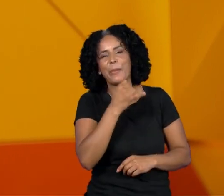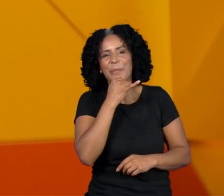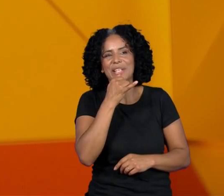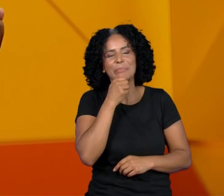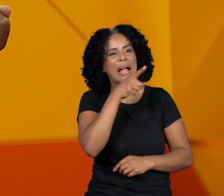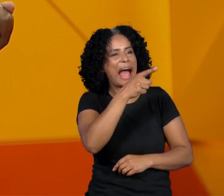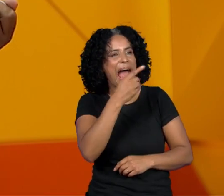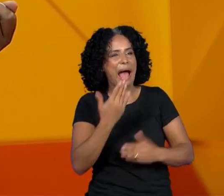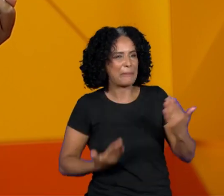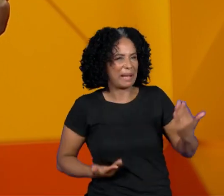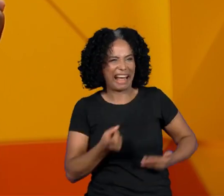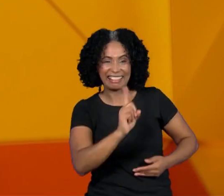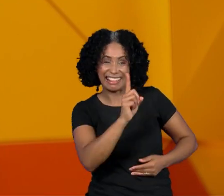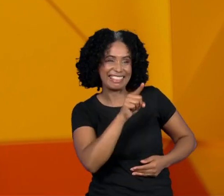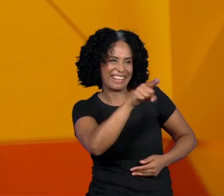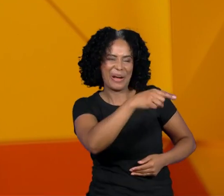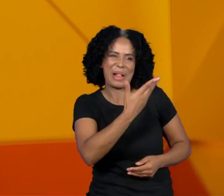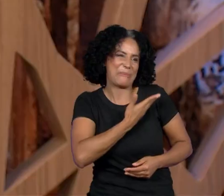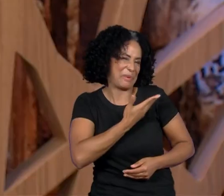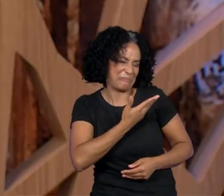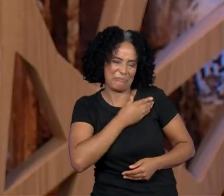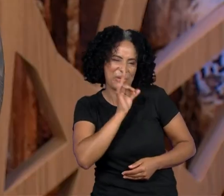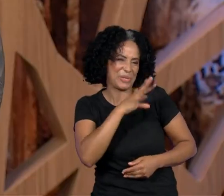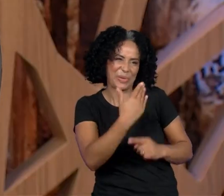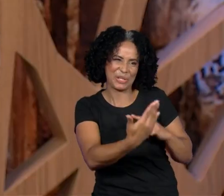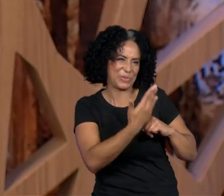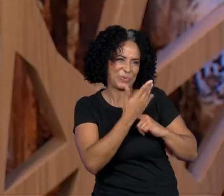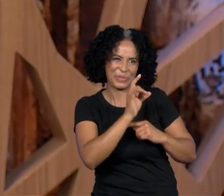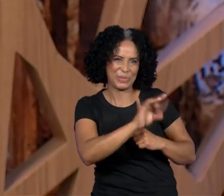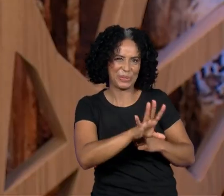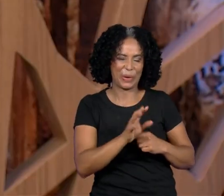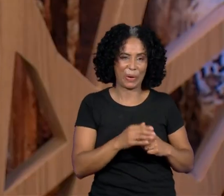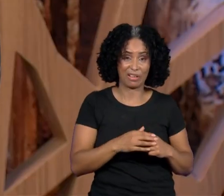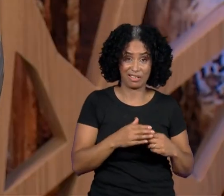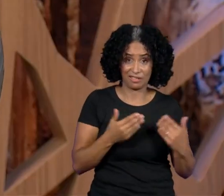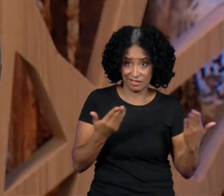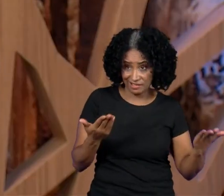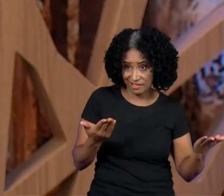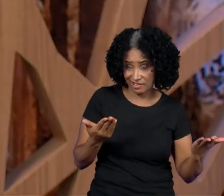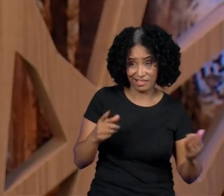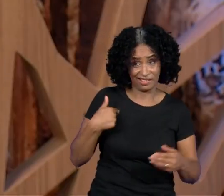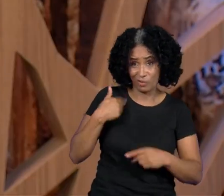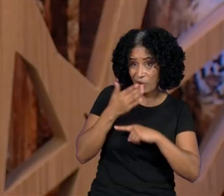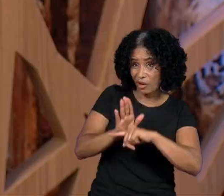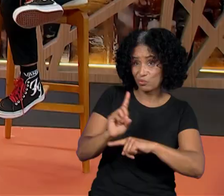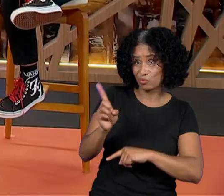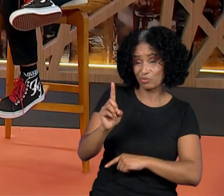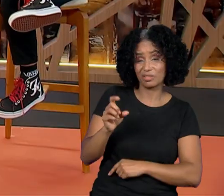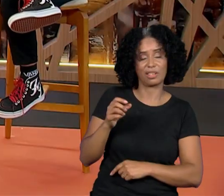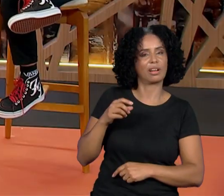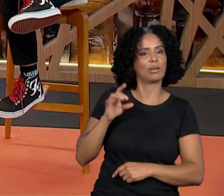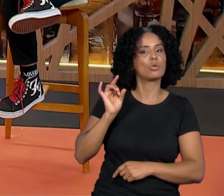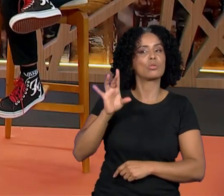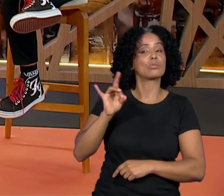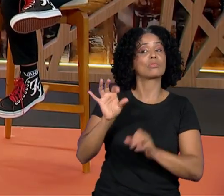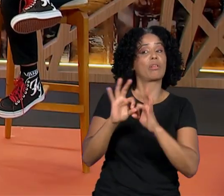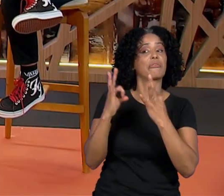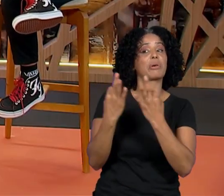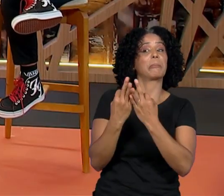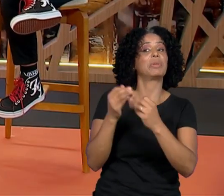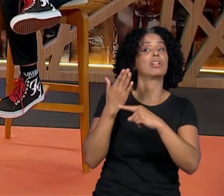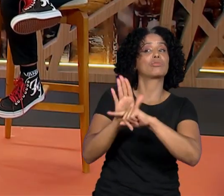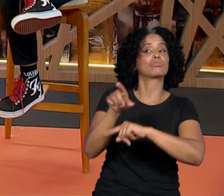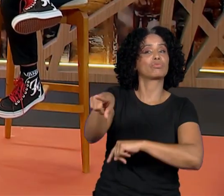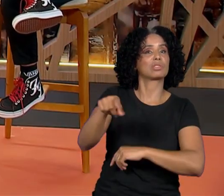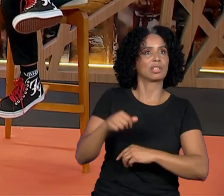em casa. Sim, eu sempre falo que quem ajuda é parente. A pessoa tá lá para trabalhar. Ela é minha ajudante. Porque aí tira a questão do